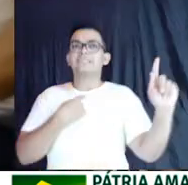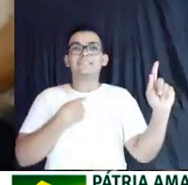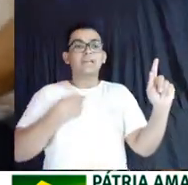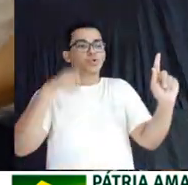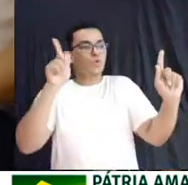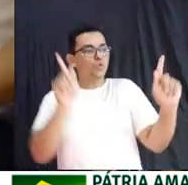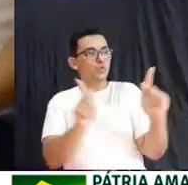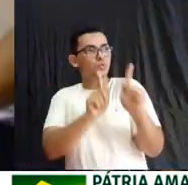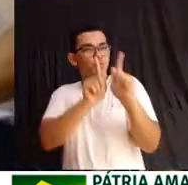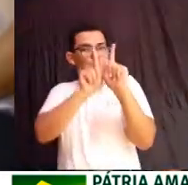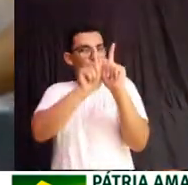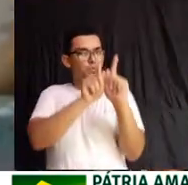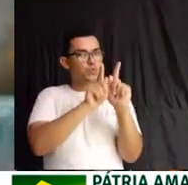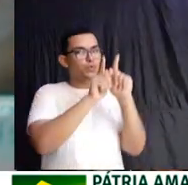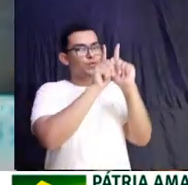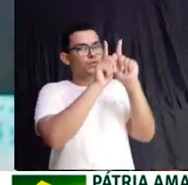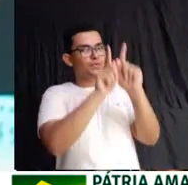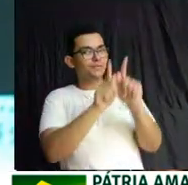seu arido não